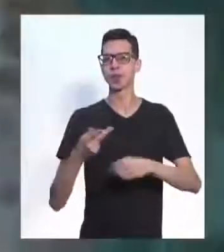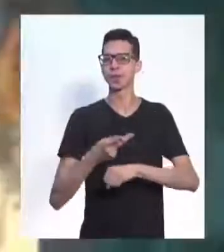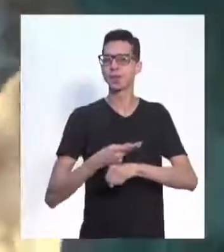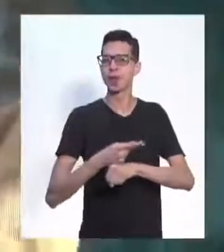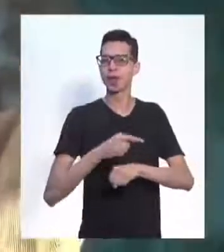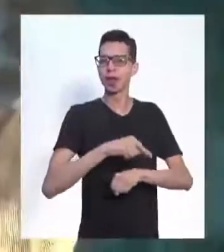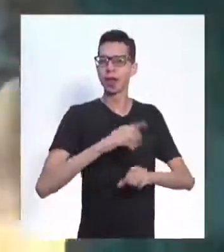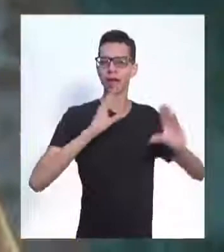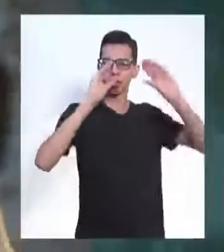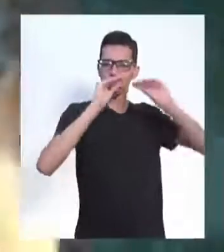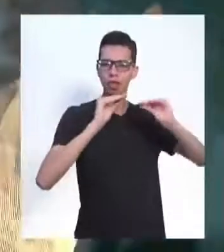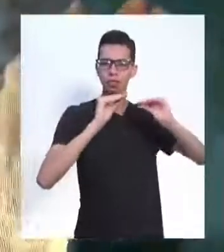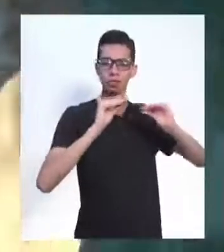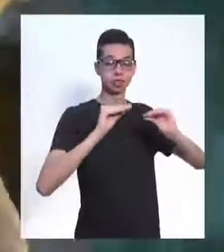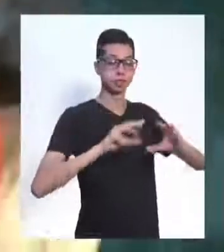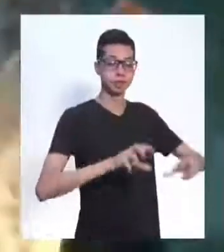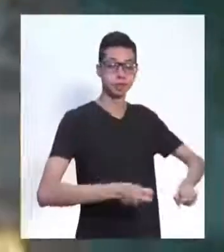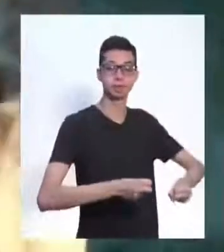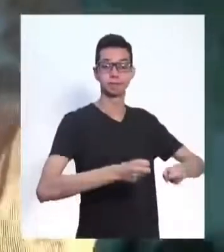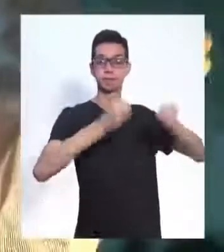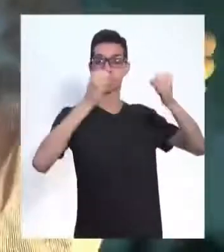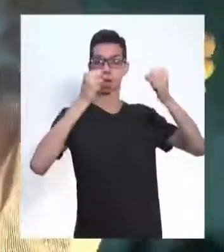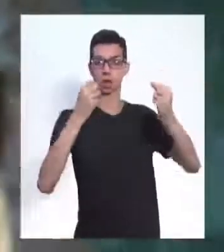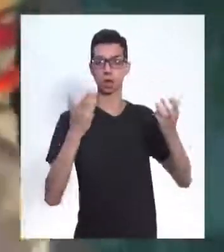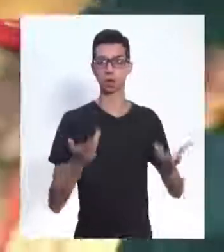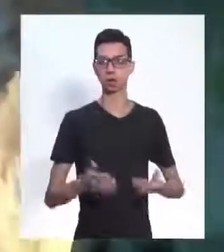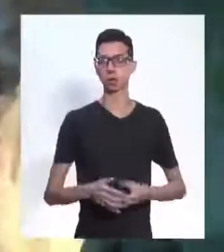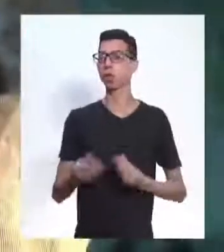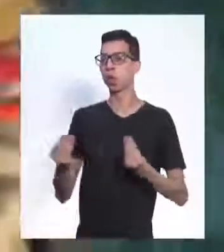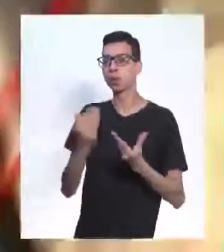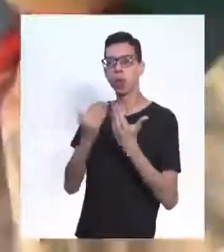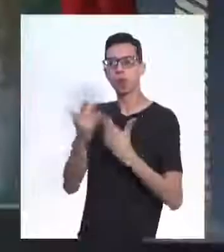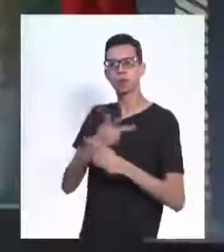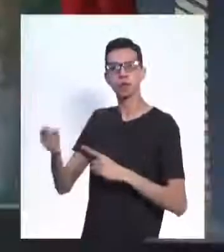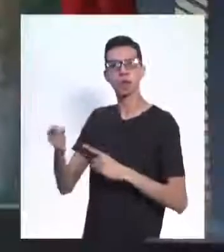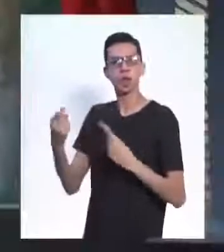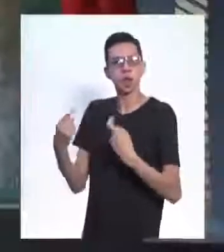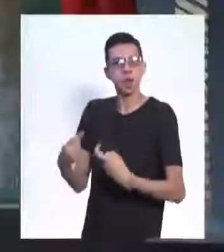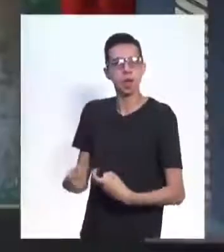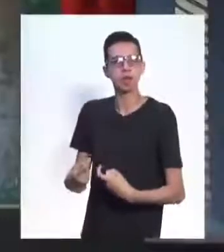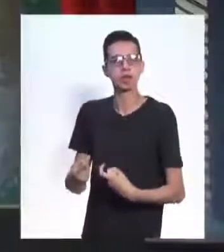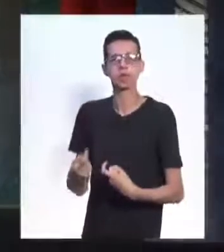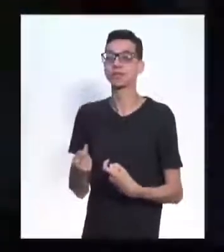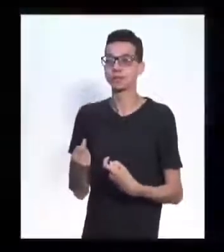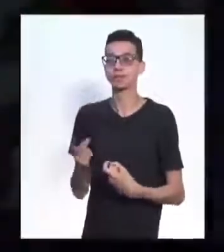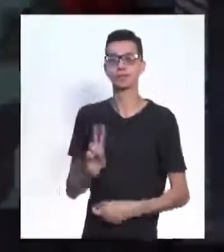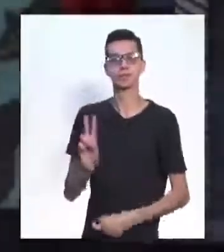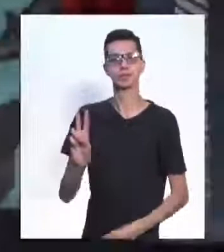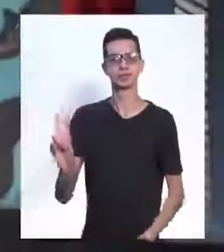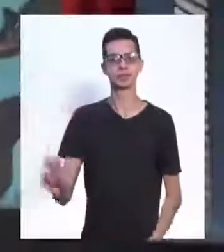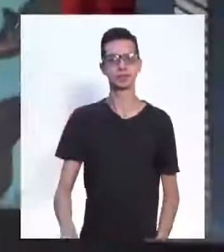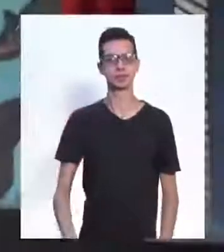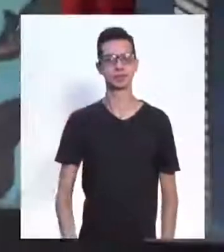noite. Vamos falar com Guaraci, o grande guerreiro. Vamos! Guaraci!